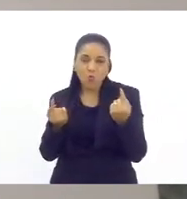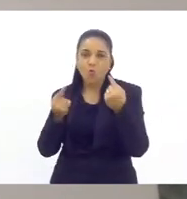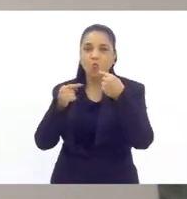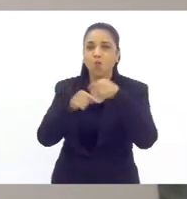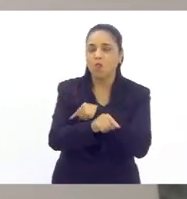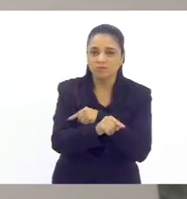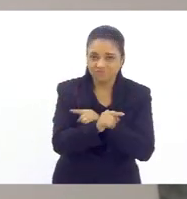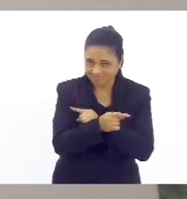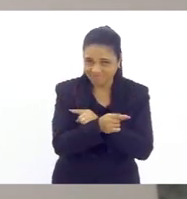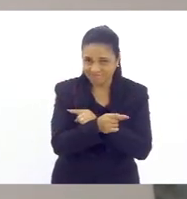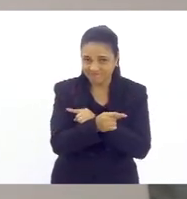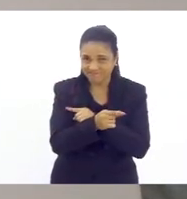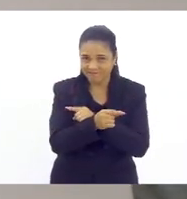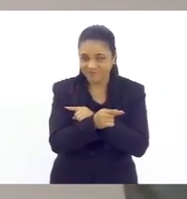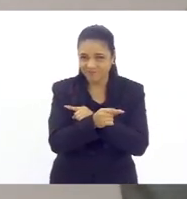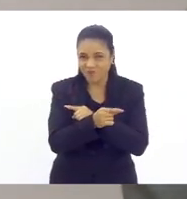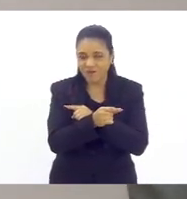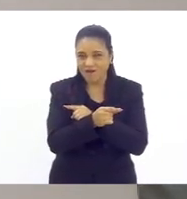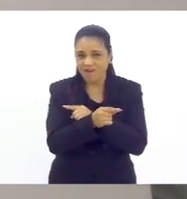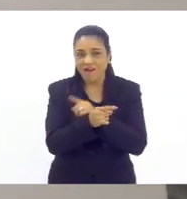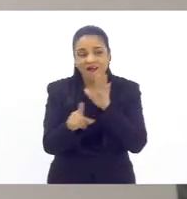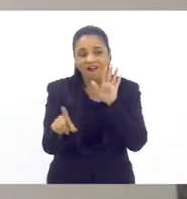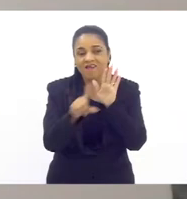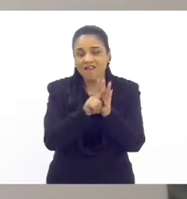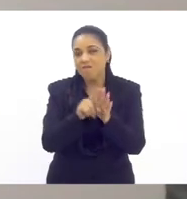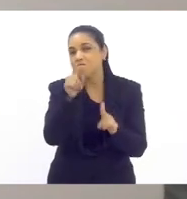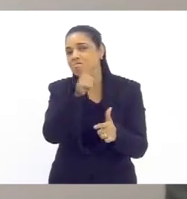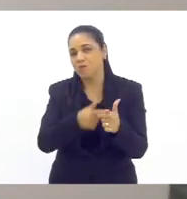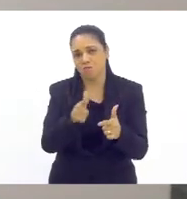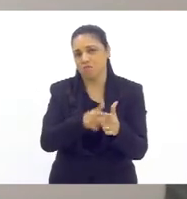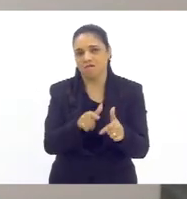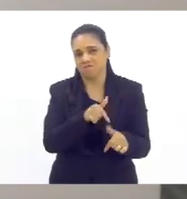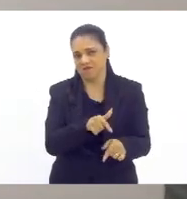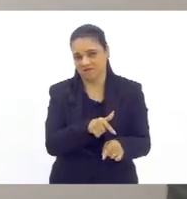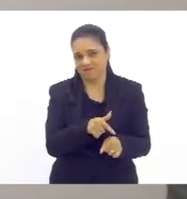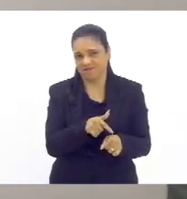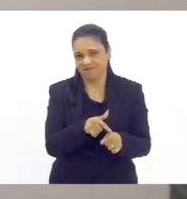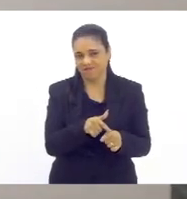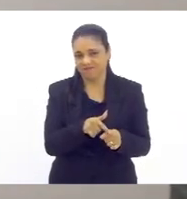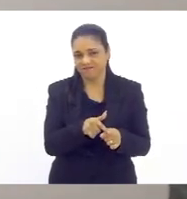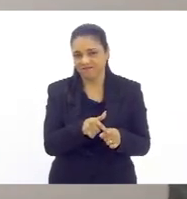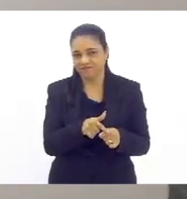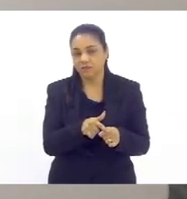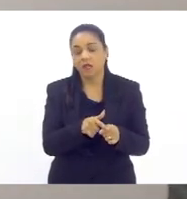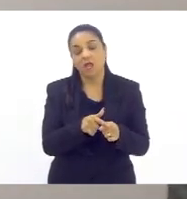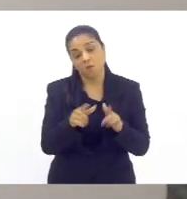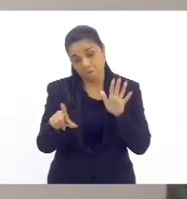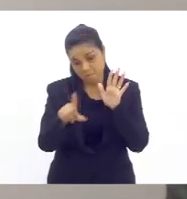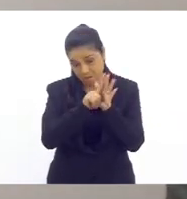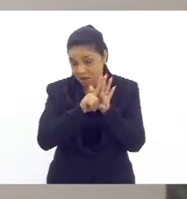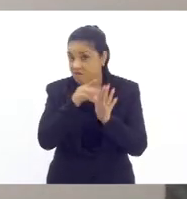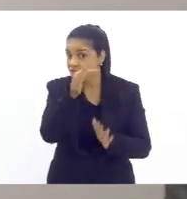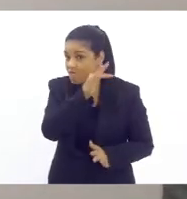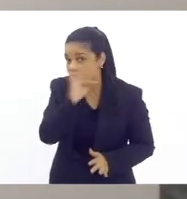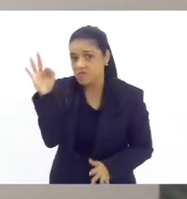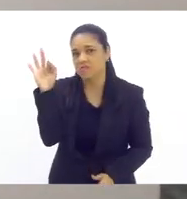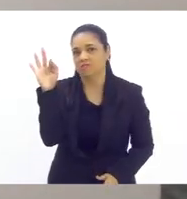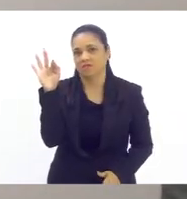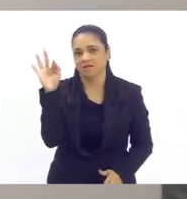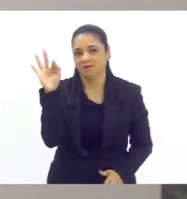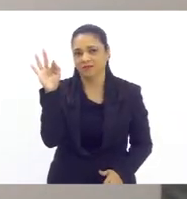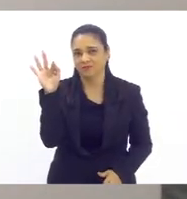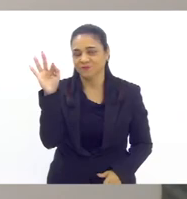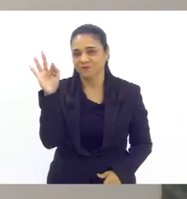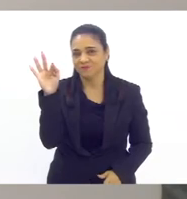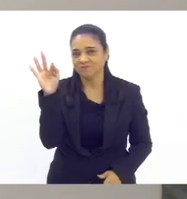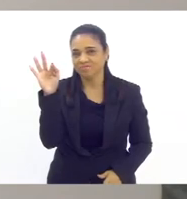não deveria ter saído de outra maneira ela foi feita para sair desse jeito então nós apesar de ser uma lei federal deputados a